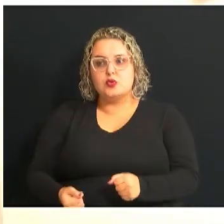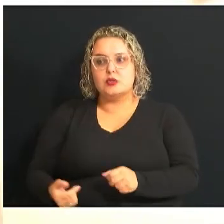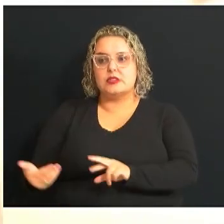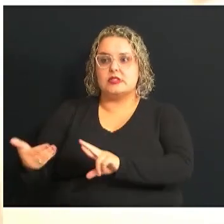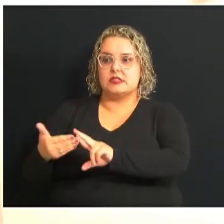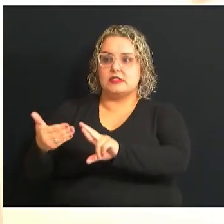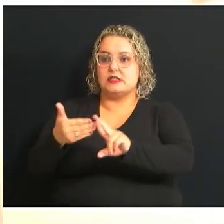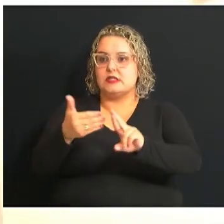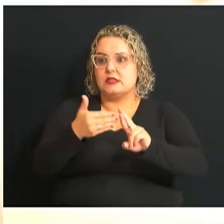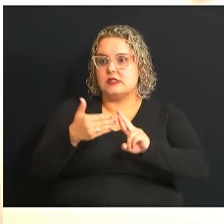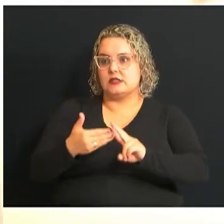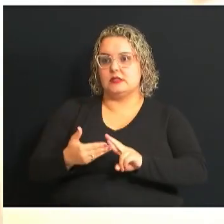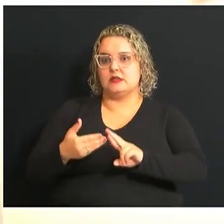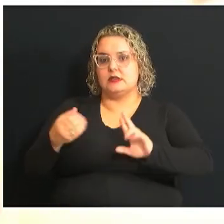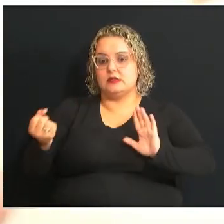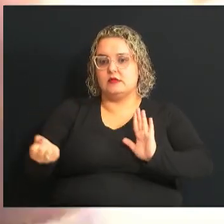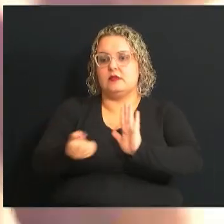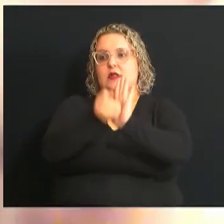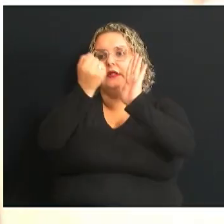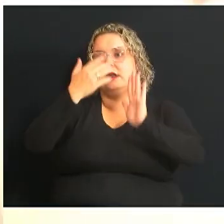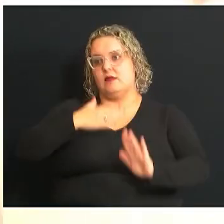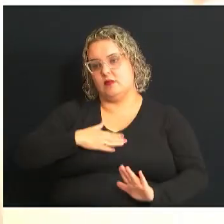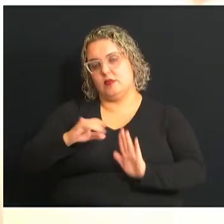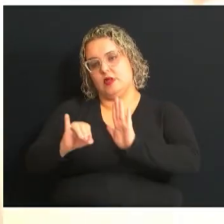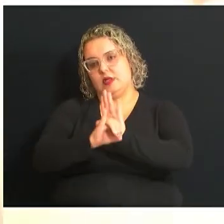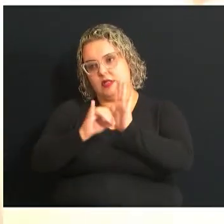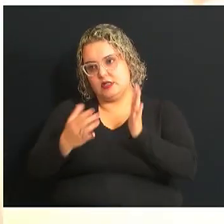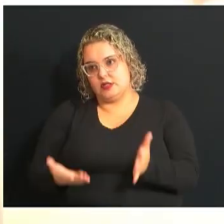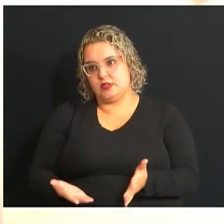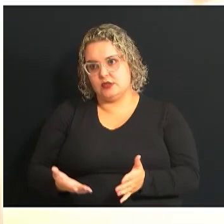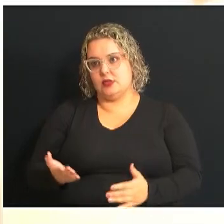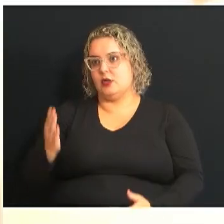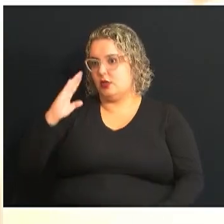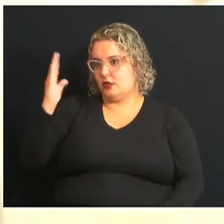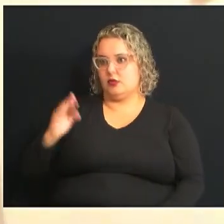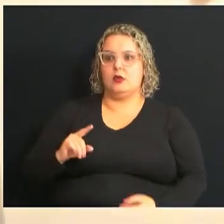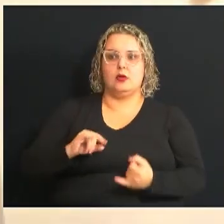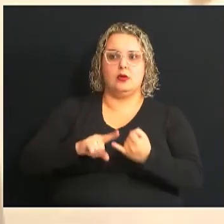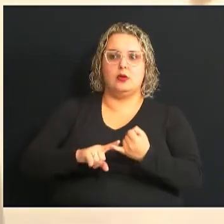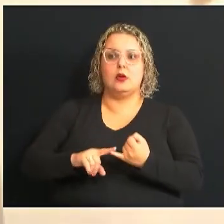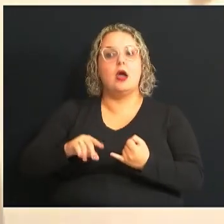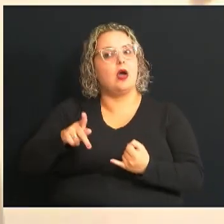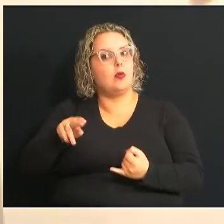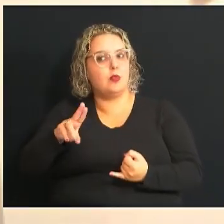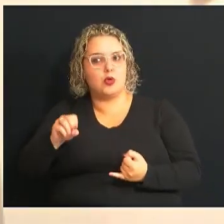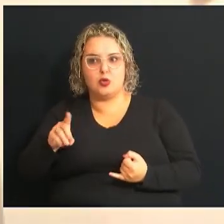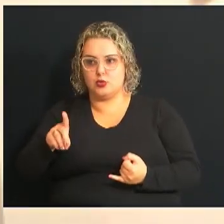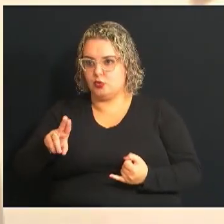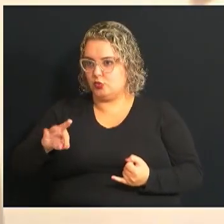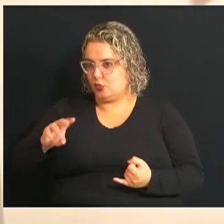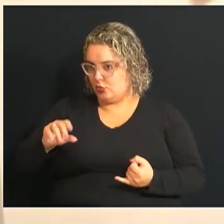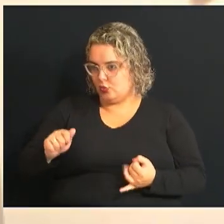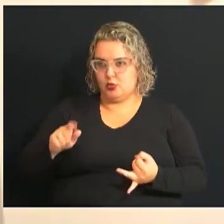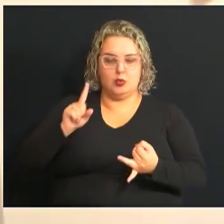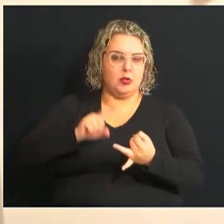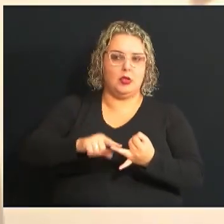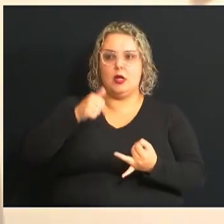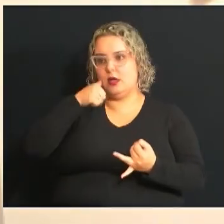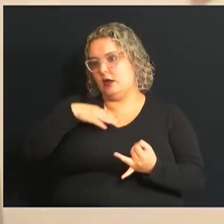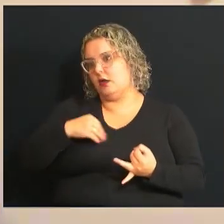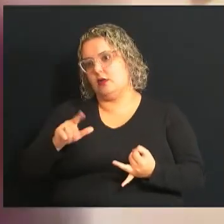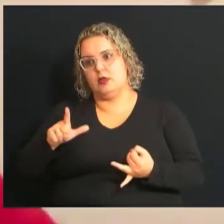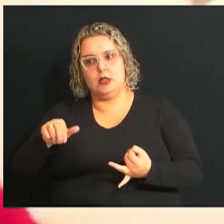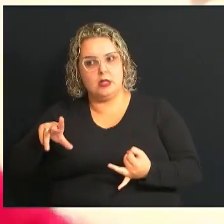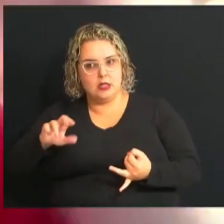que validavam a minha identidade, né? Aí no Brasil eu era a Isabel a produtora, eu era a Isabel que era filha da Laura e do